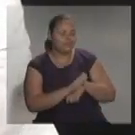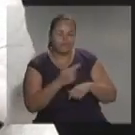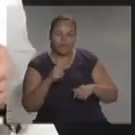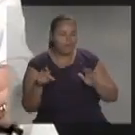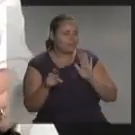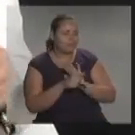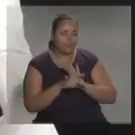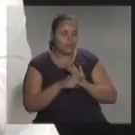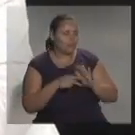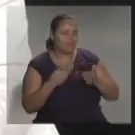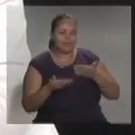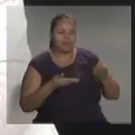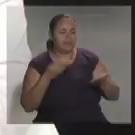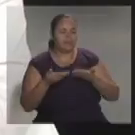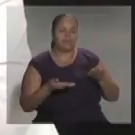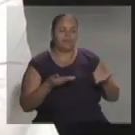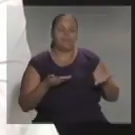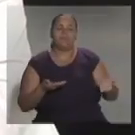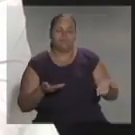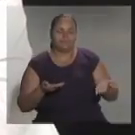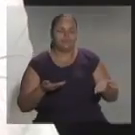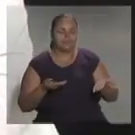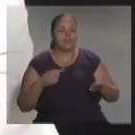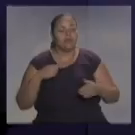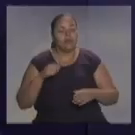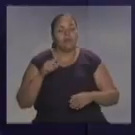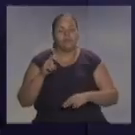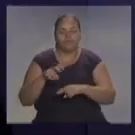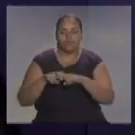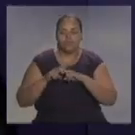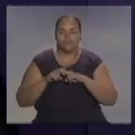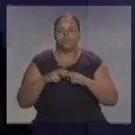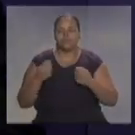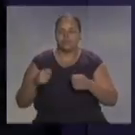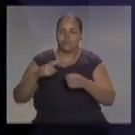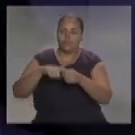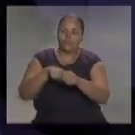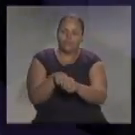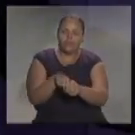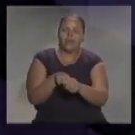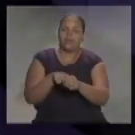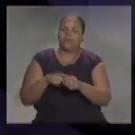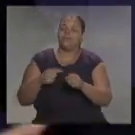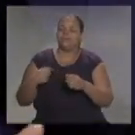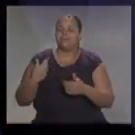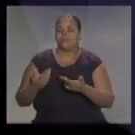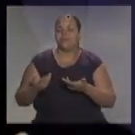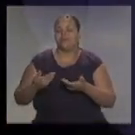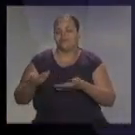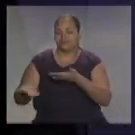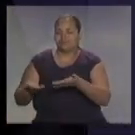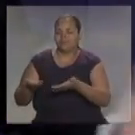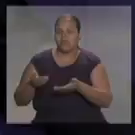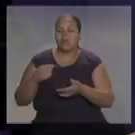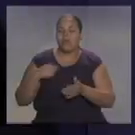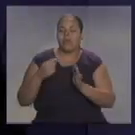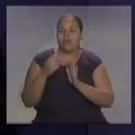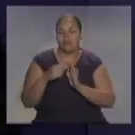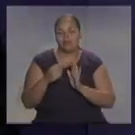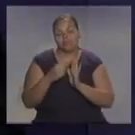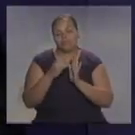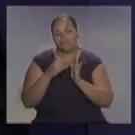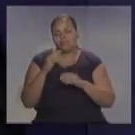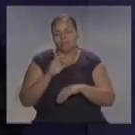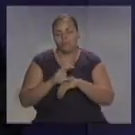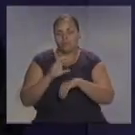rede própria para atender essa faz população. Valer desses convênios para poder fazer o papel dele, porque é o que diz a